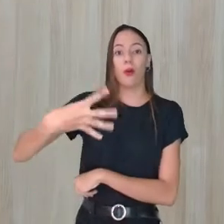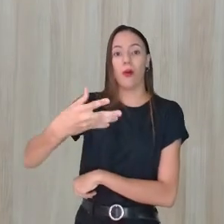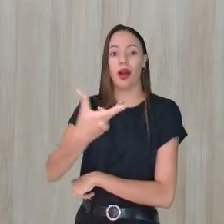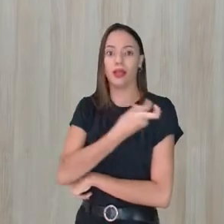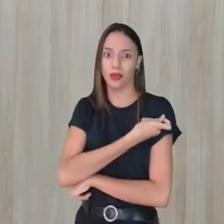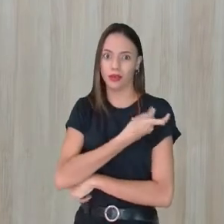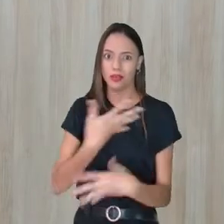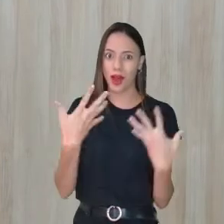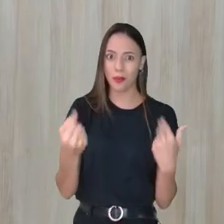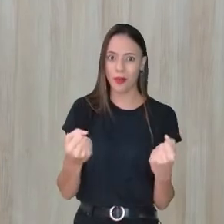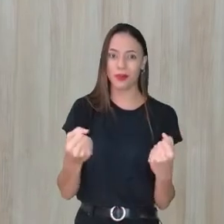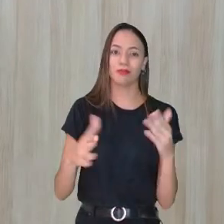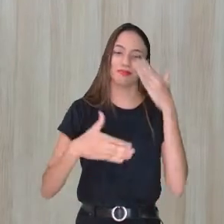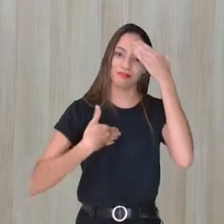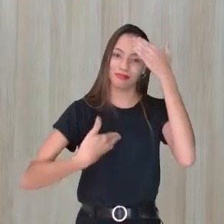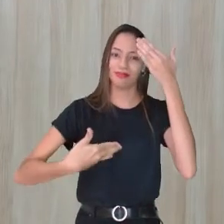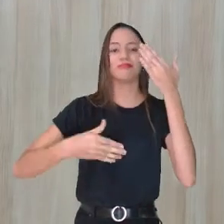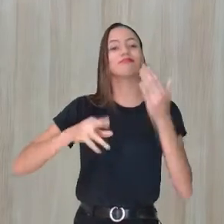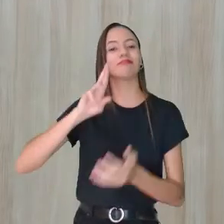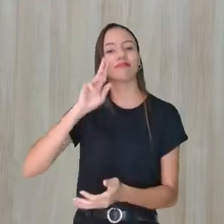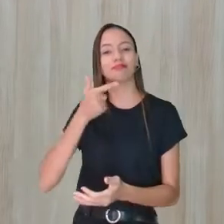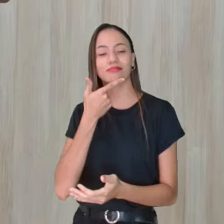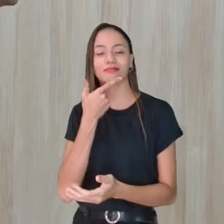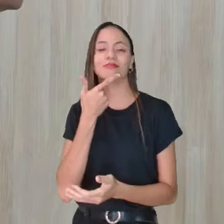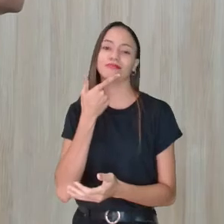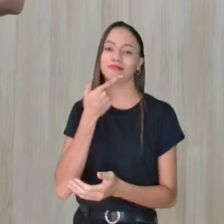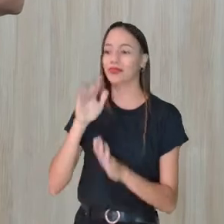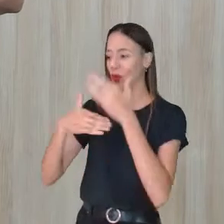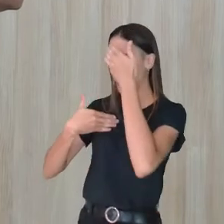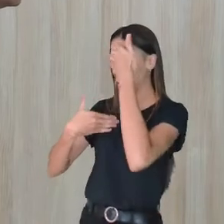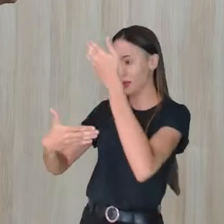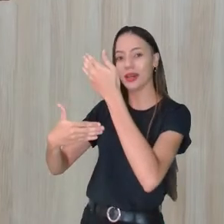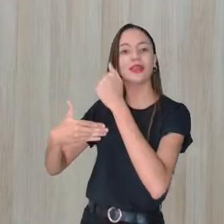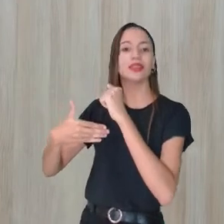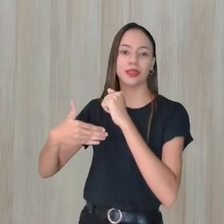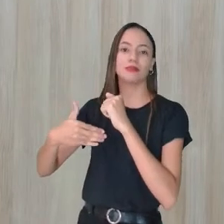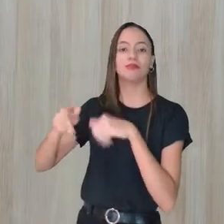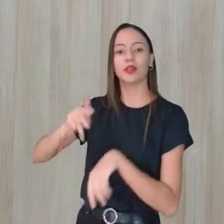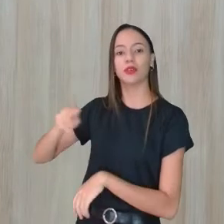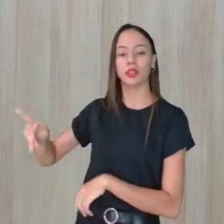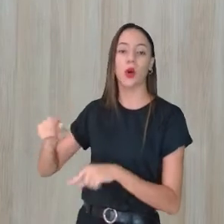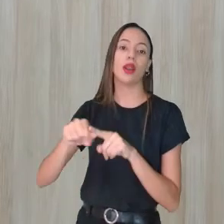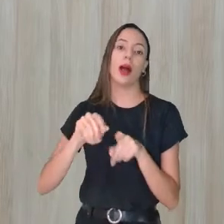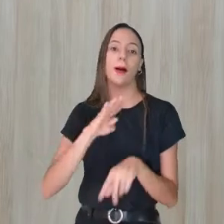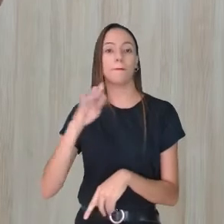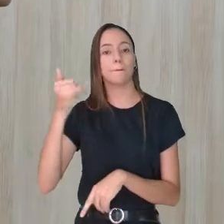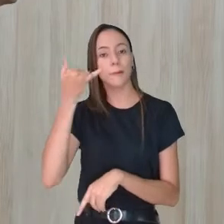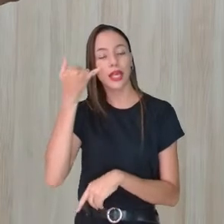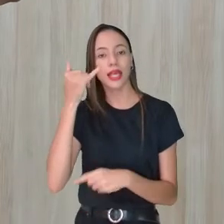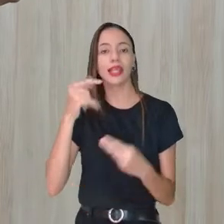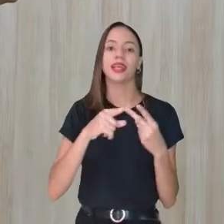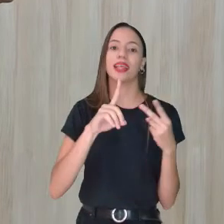em ação. Obrigado, Raquel. Obrigado, Viviane, Billy, Dalila,